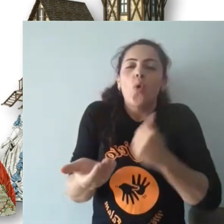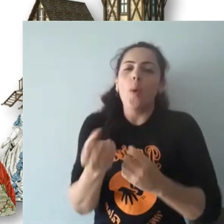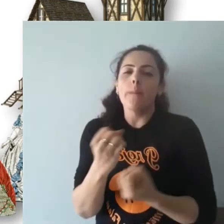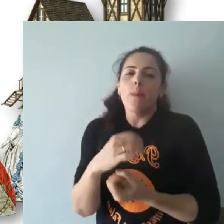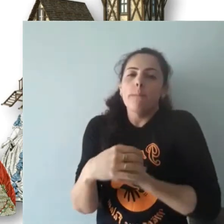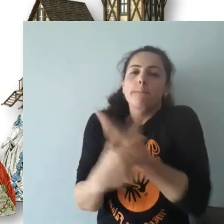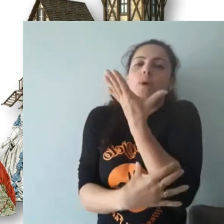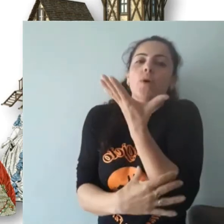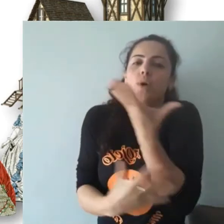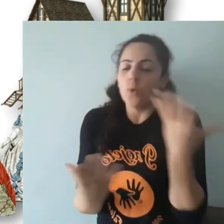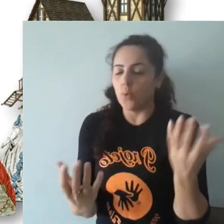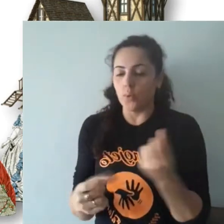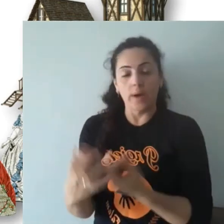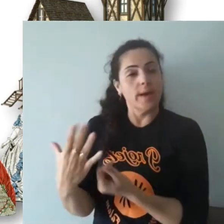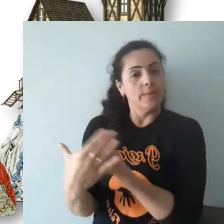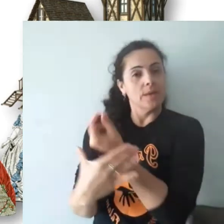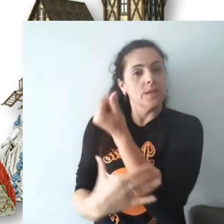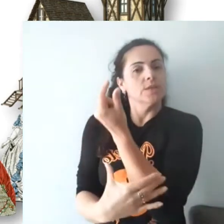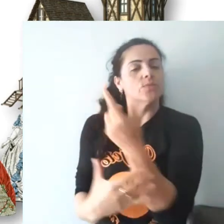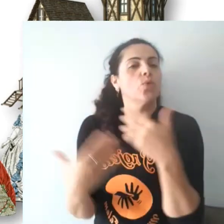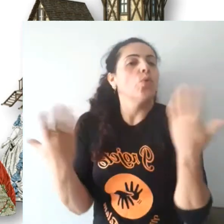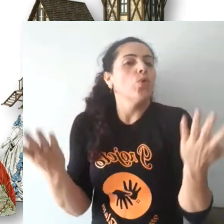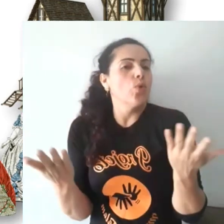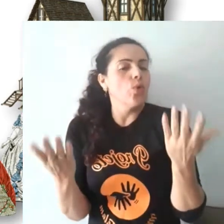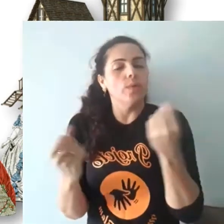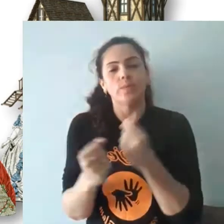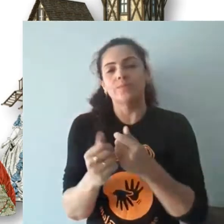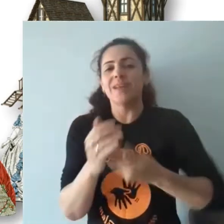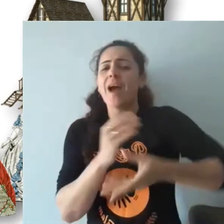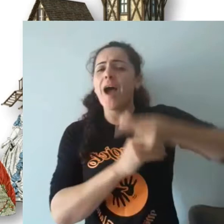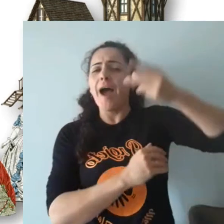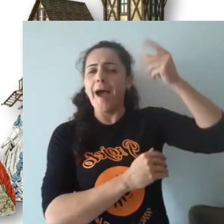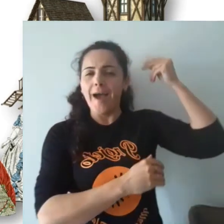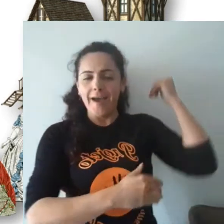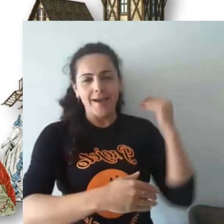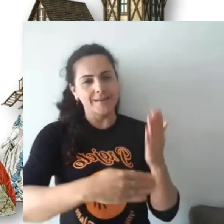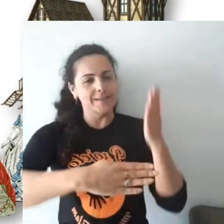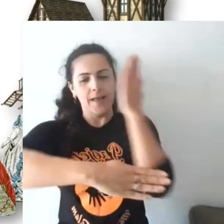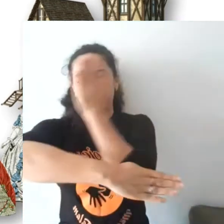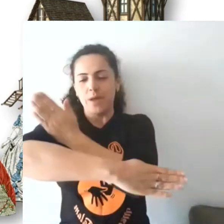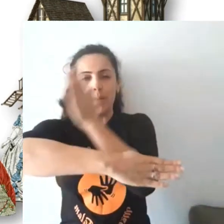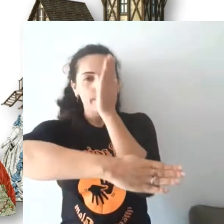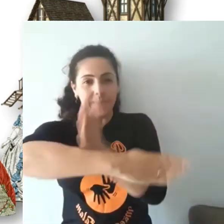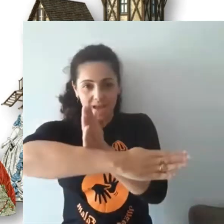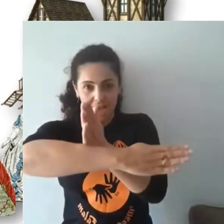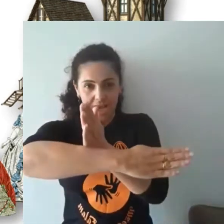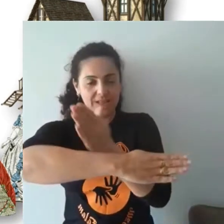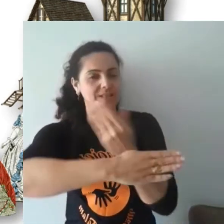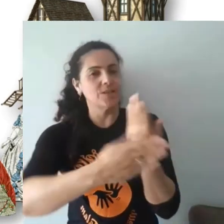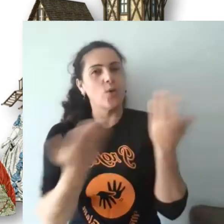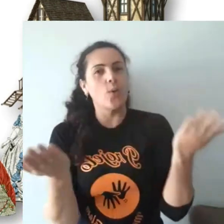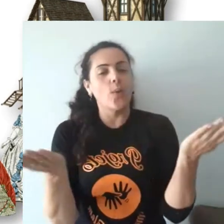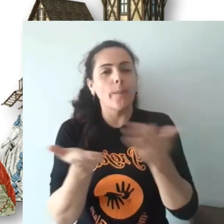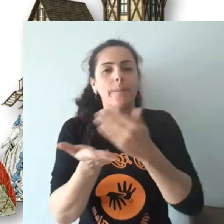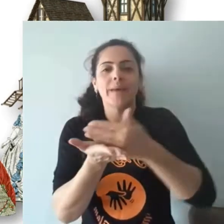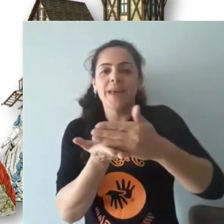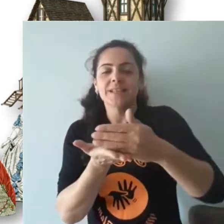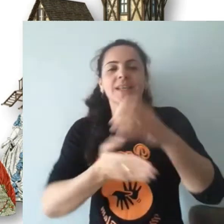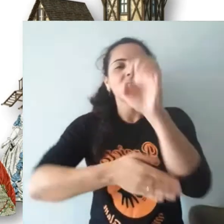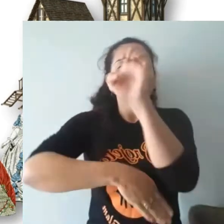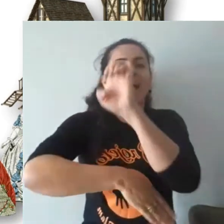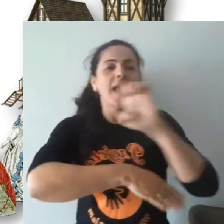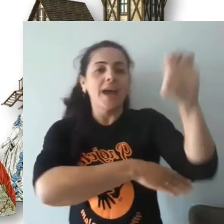onde existia um outro sistema muito diferente. Né? Surgiu então na Europa, principalmente na Inglaterra, a partir da